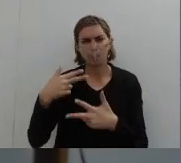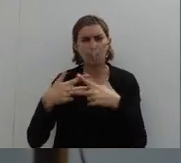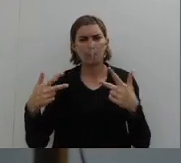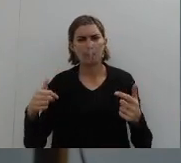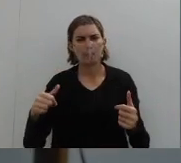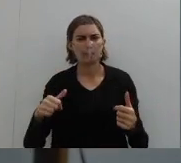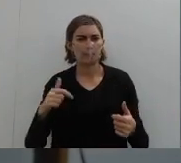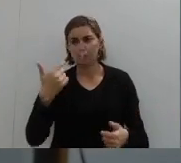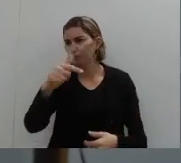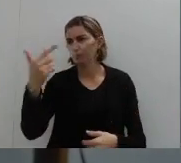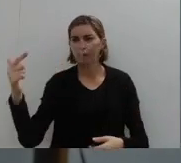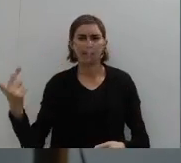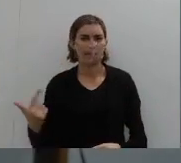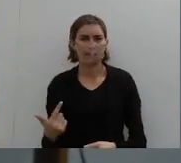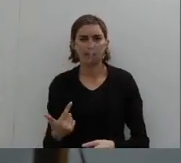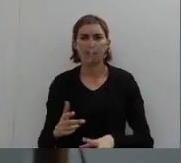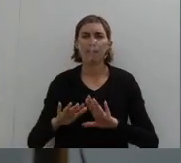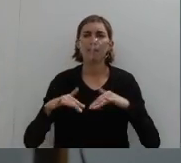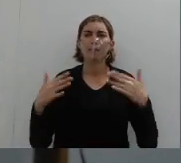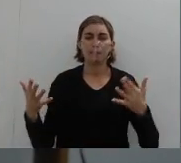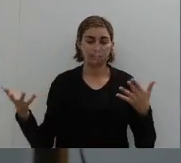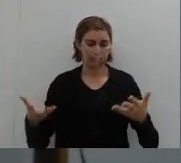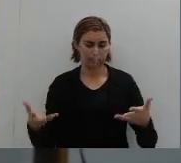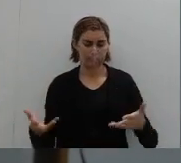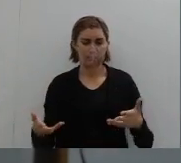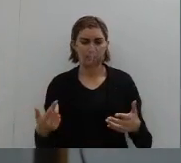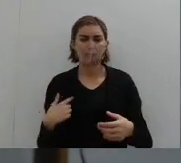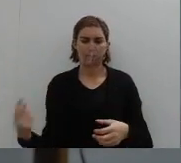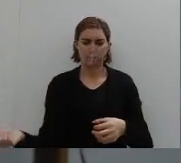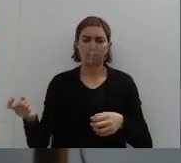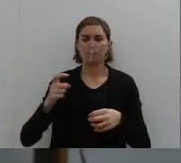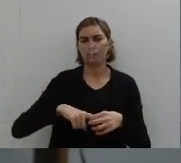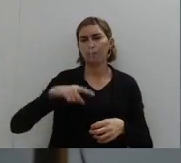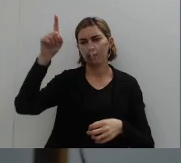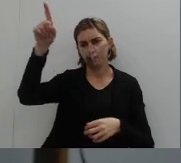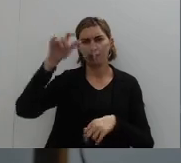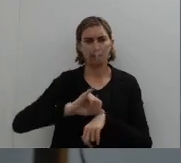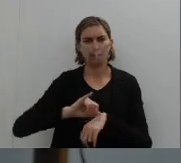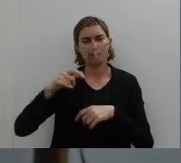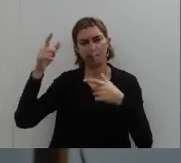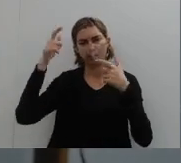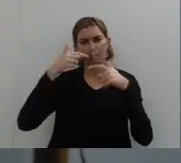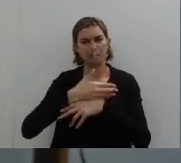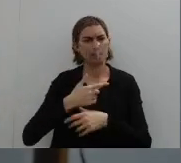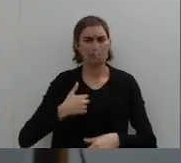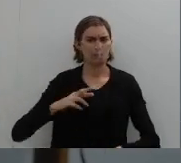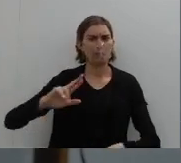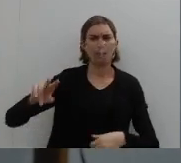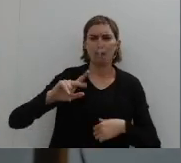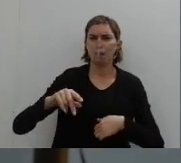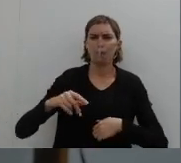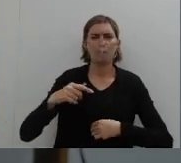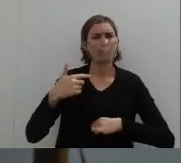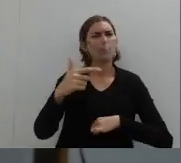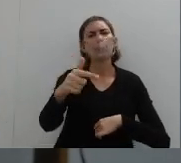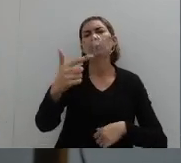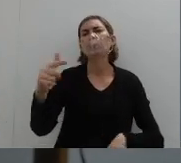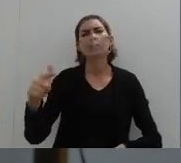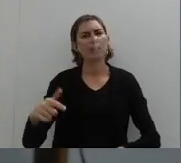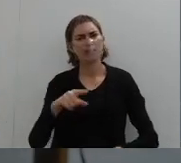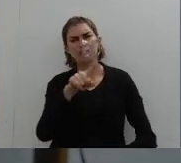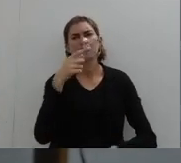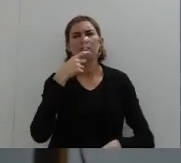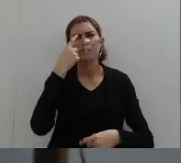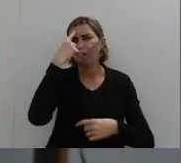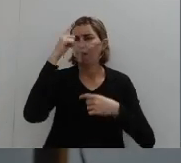criaturas não existia, então agora, quando eu voltasse para a minha metrópole, eu ia dizer, não existem essas criaturas que